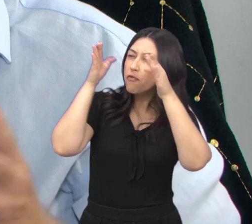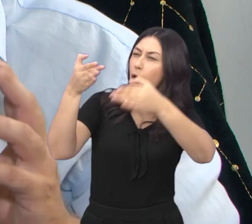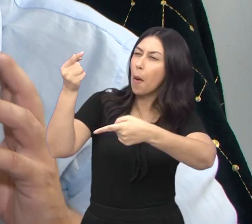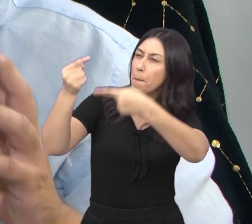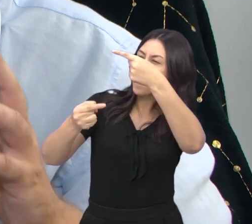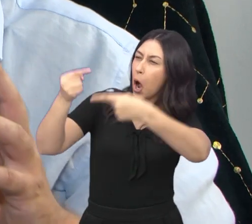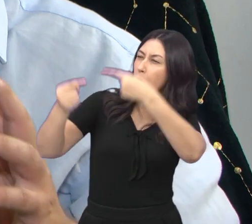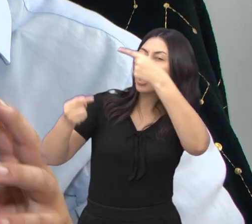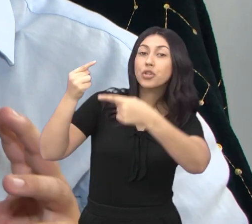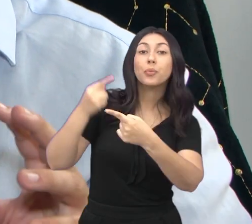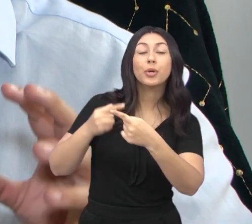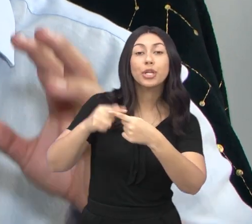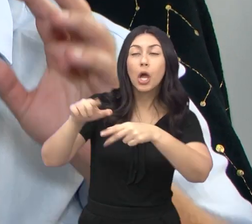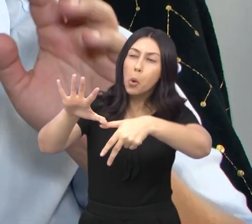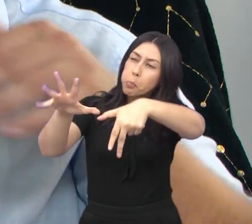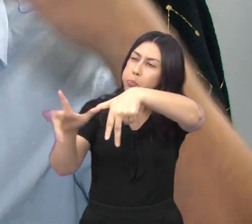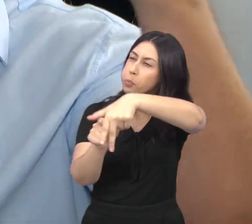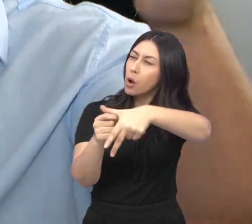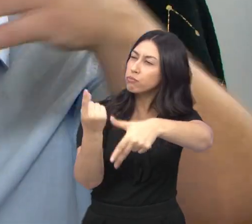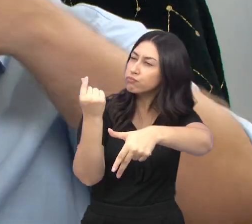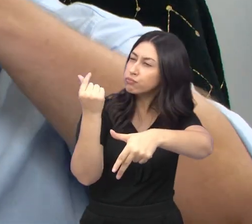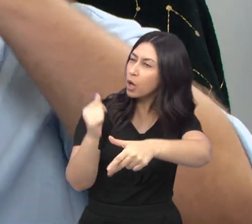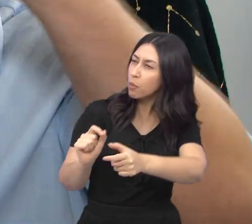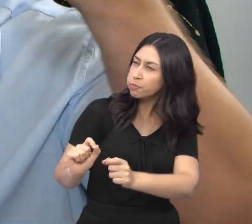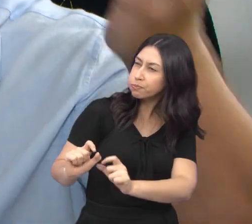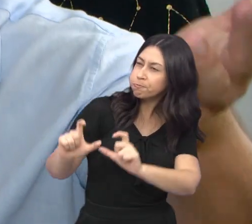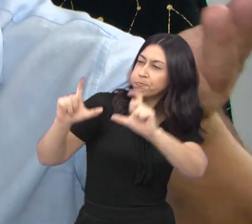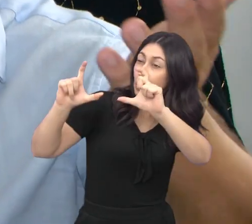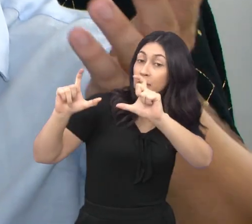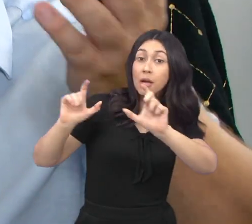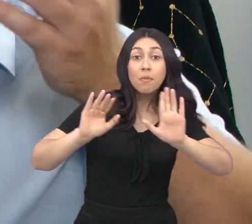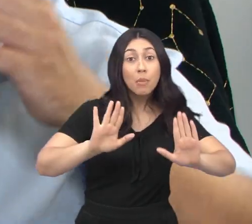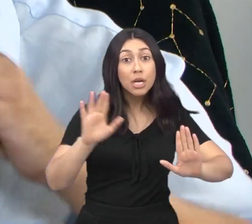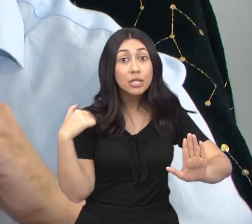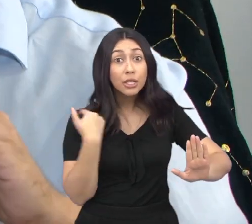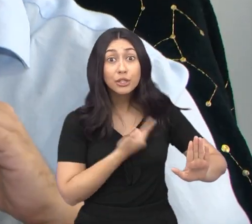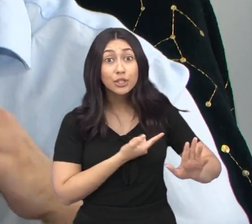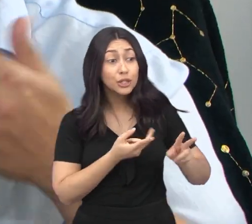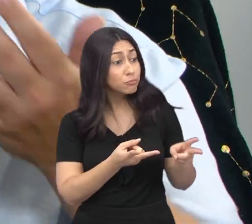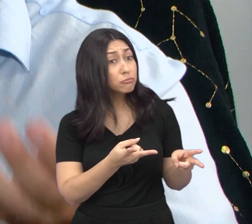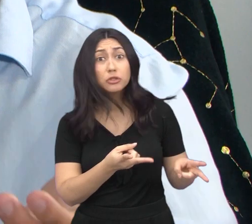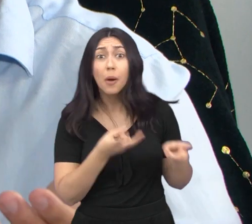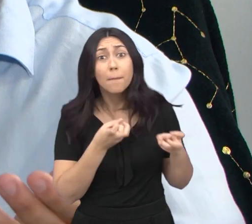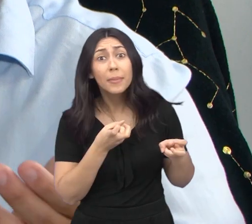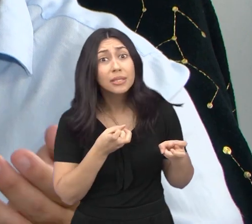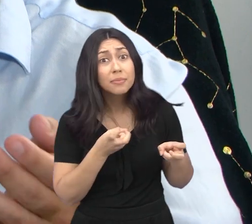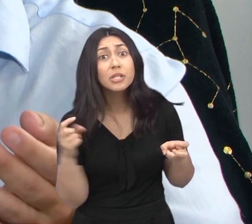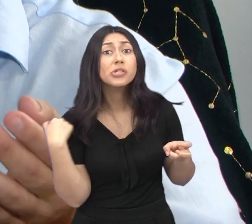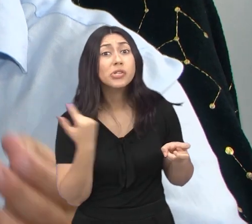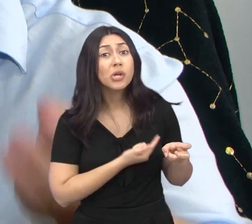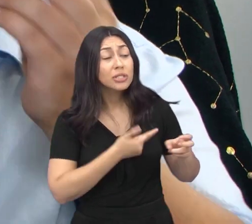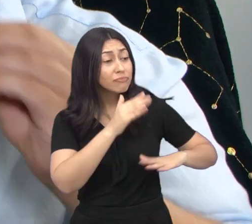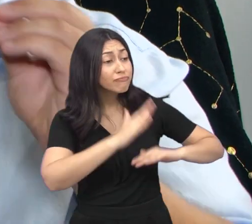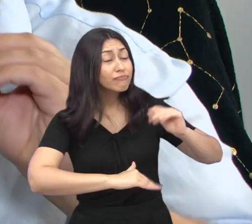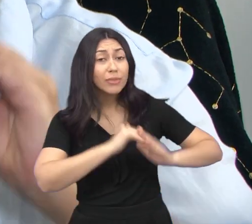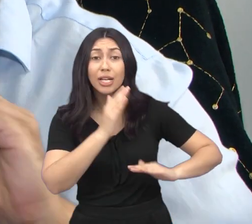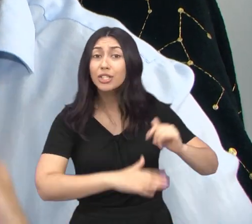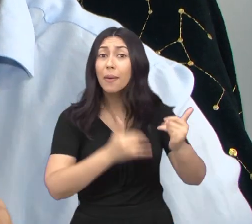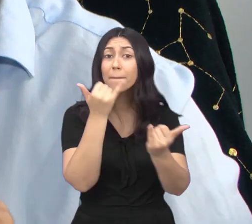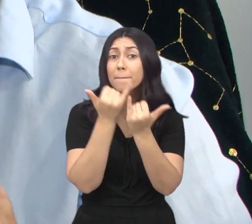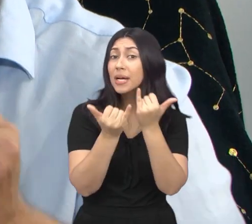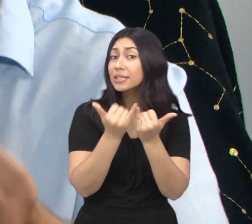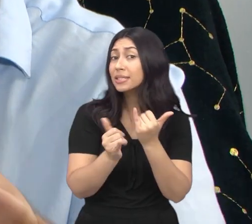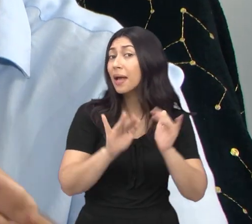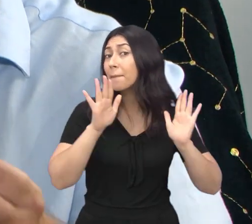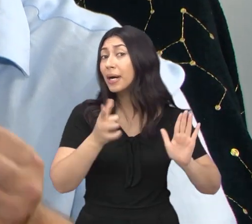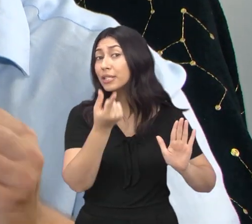se concentrando muito nos políticos que acabam roubando em quantidades muito maiores, mas a gente não percebe que nós estamos fazendo uma prática muito